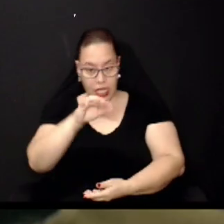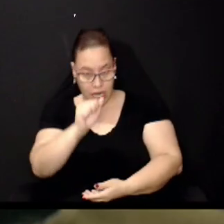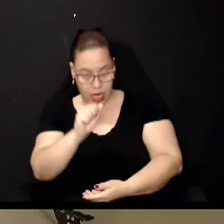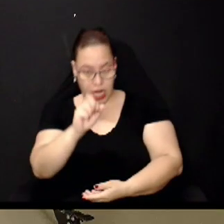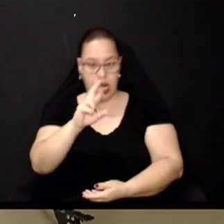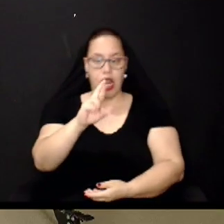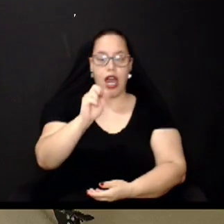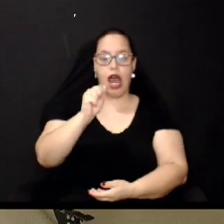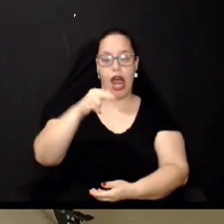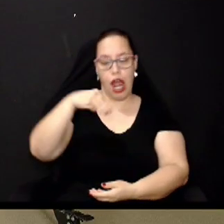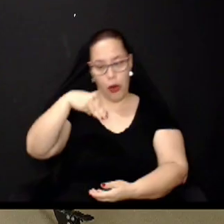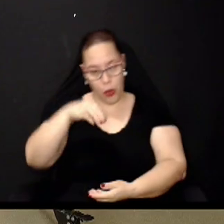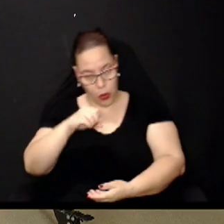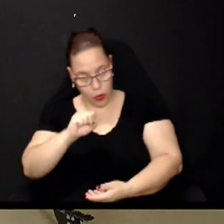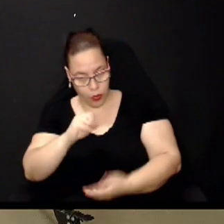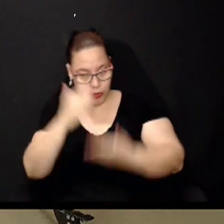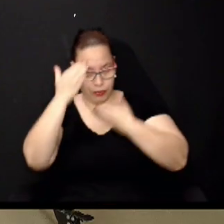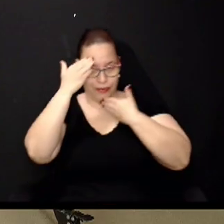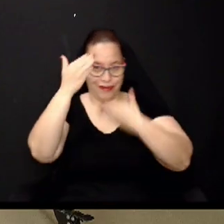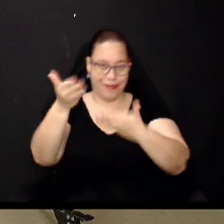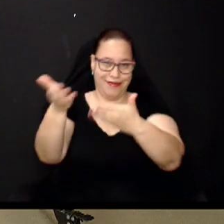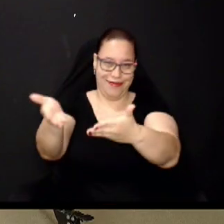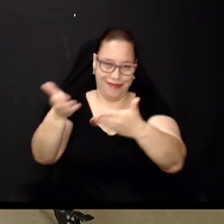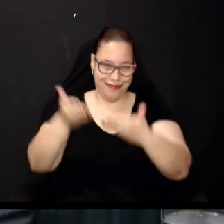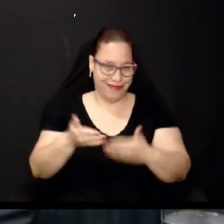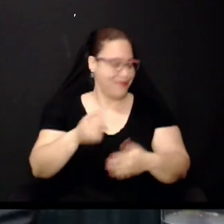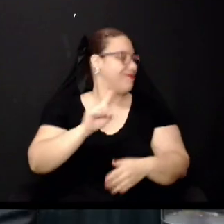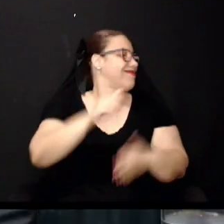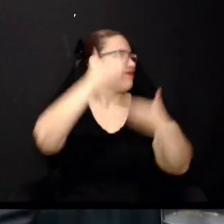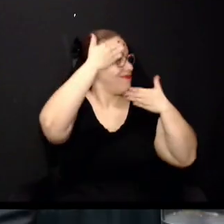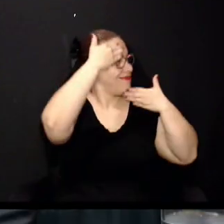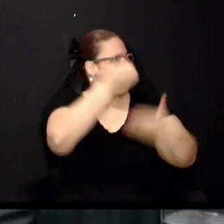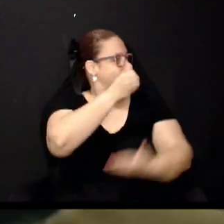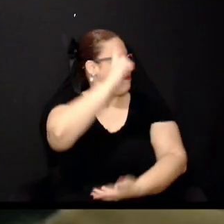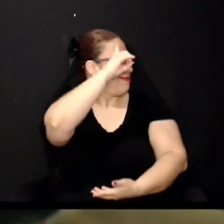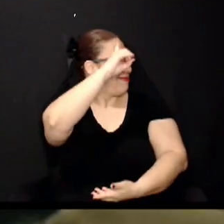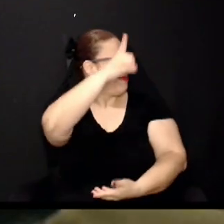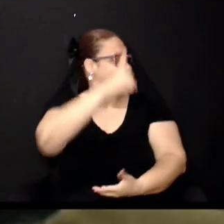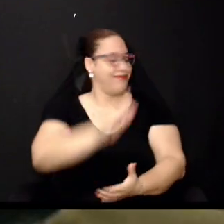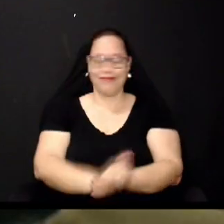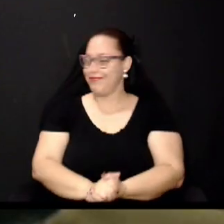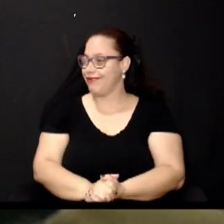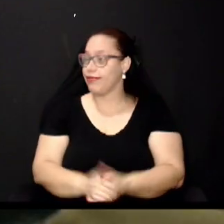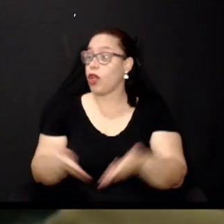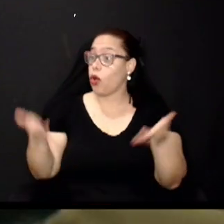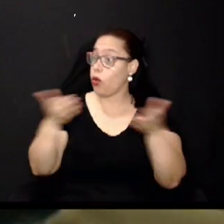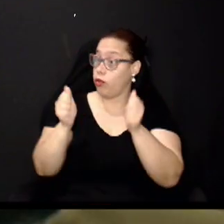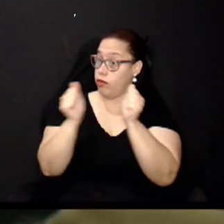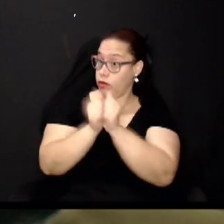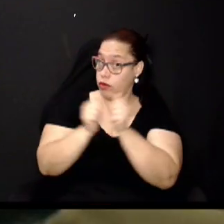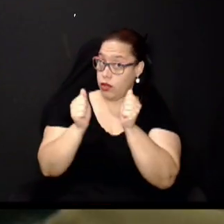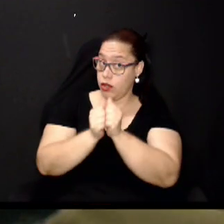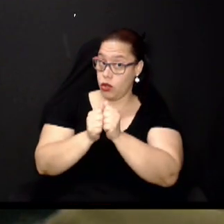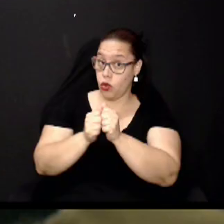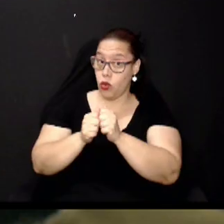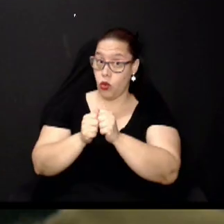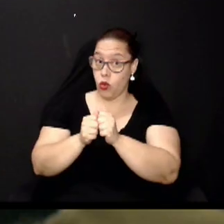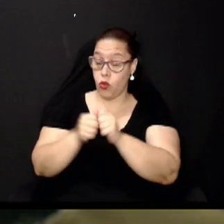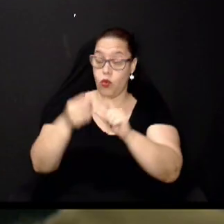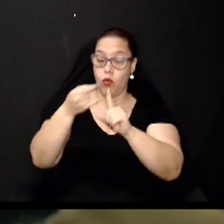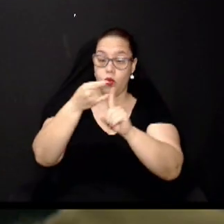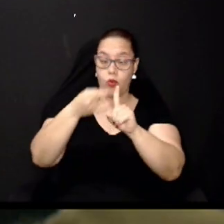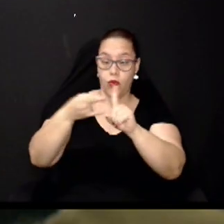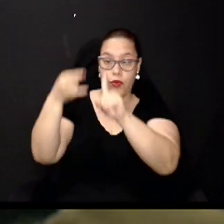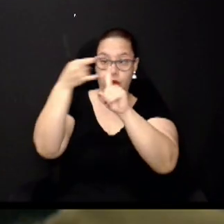bem-vinda. Obrigada pela sua participação e presença. Bom dia. Bom dia. Agora com a gente também pelo Zoom, olha só, nós vamos